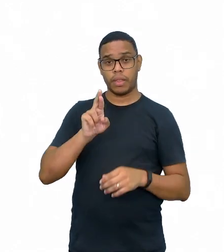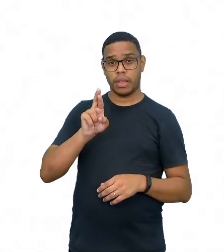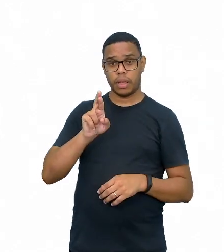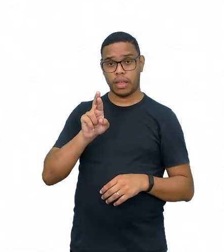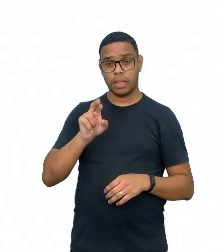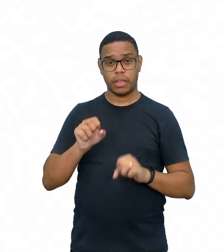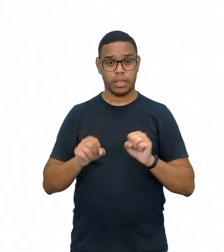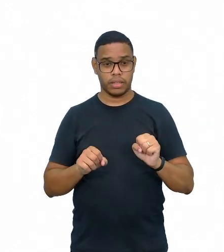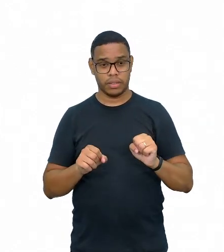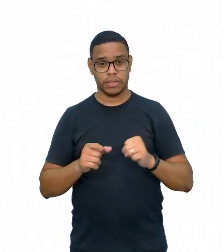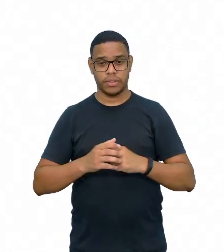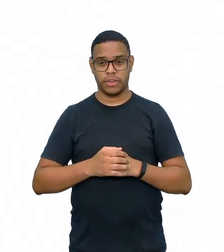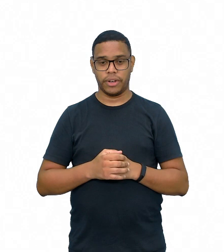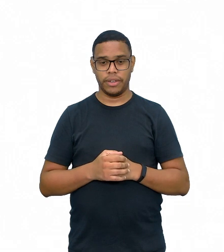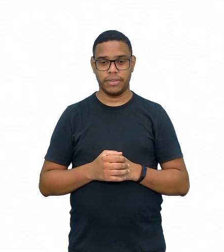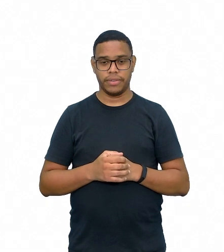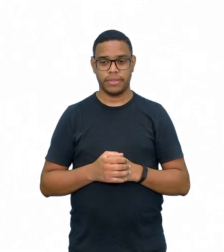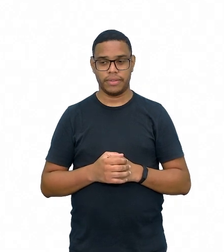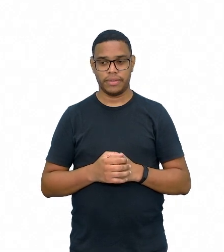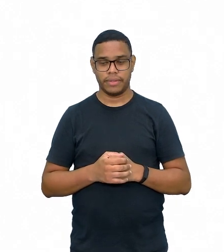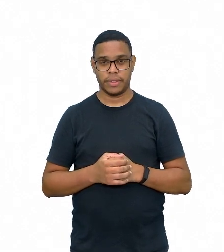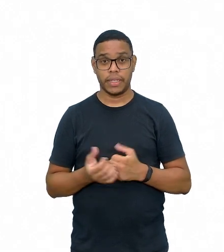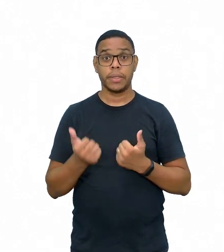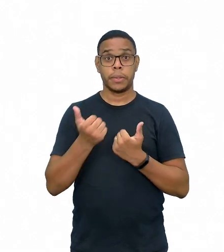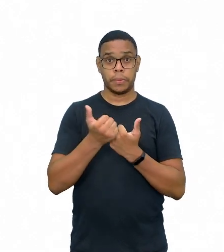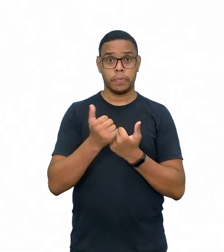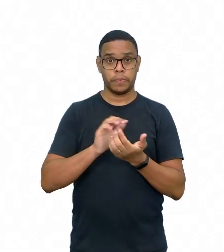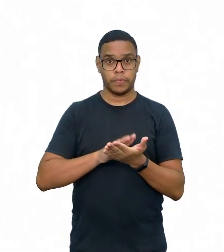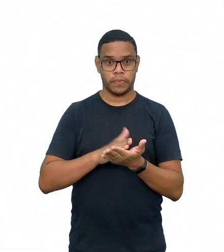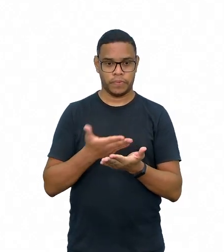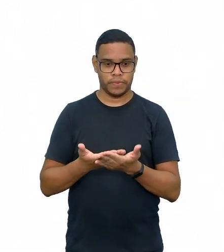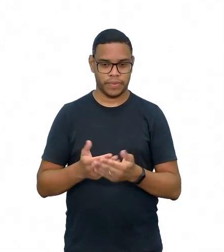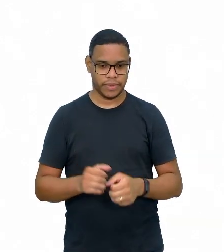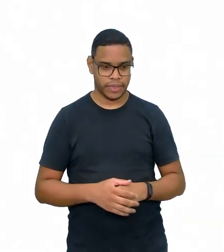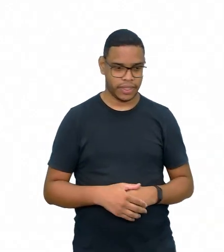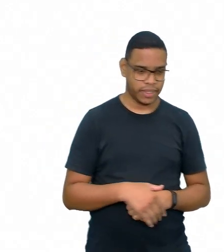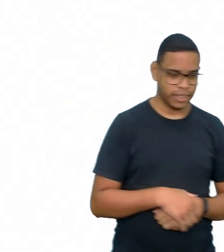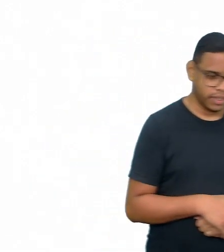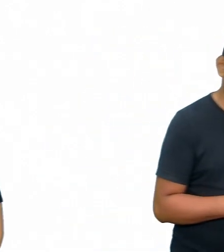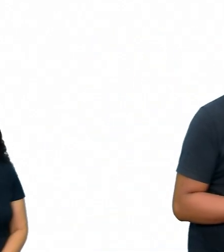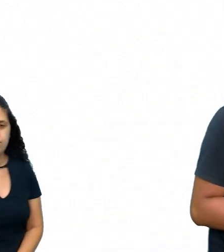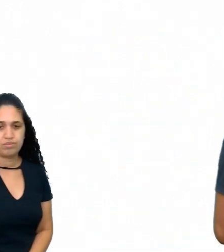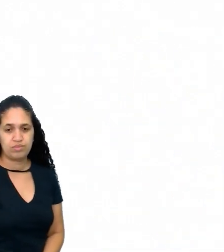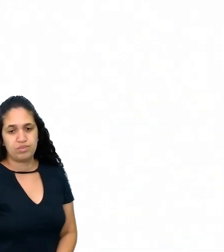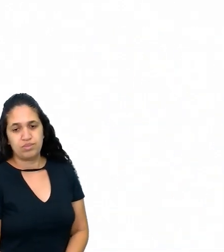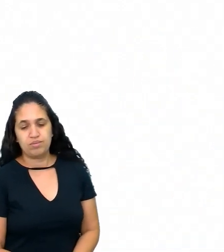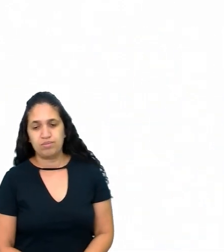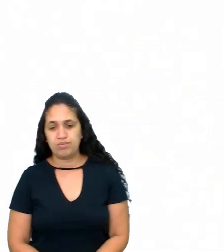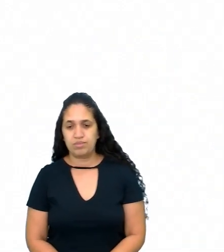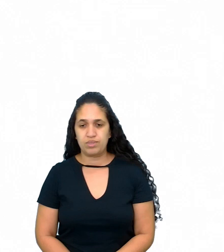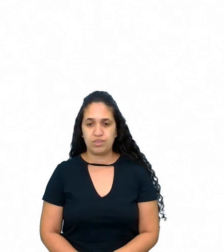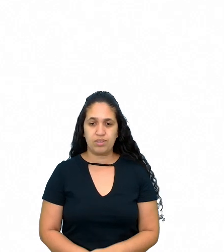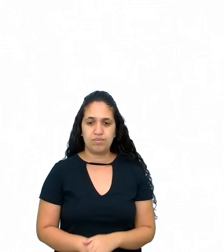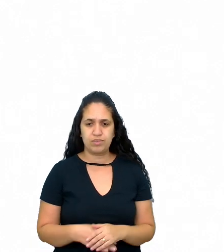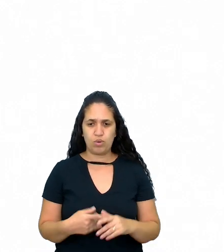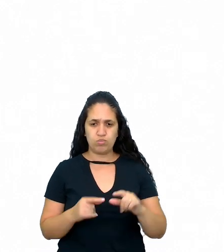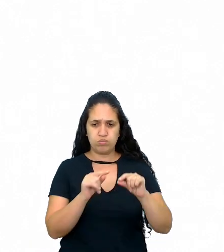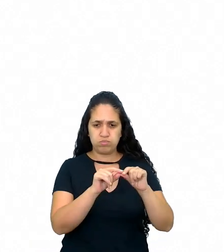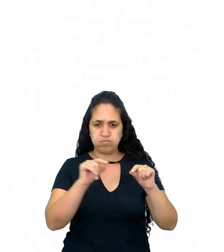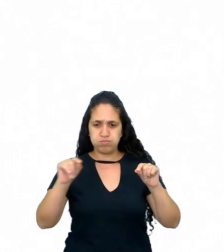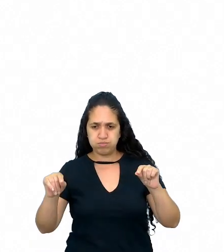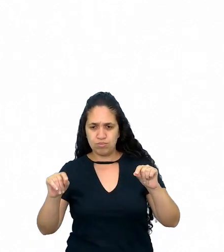na figura. Para a determinação indireta da distância entre esses pontos, demarcou-se um terceiro ponto, que eu